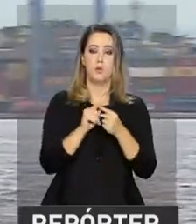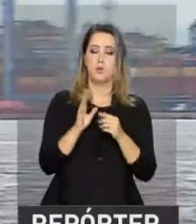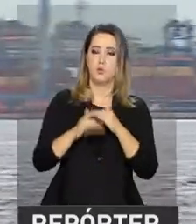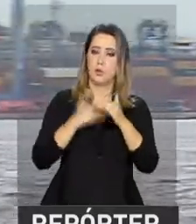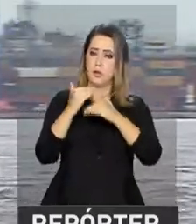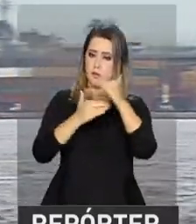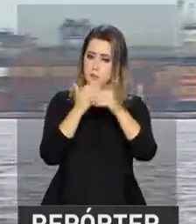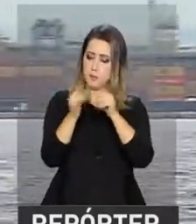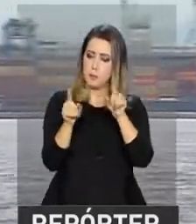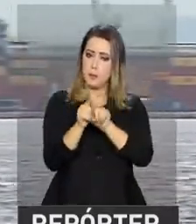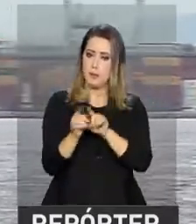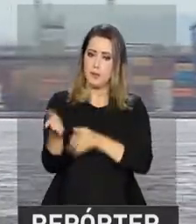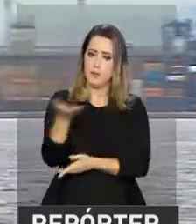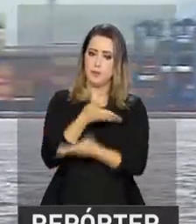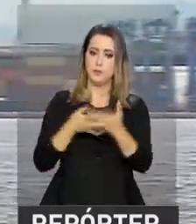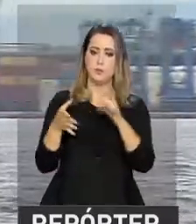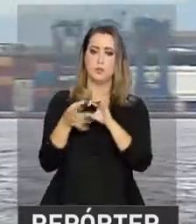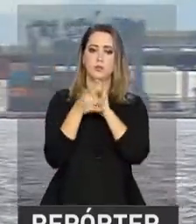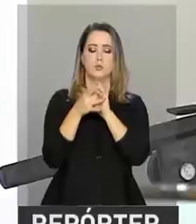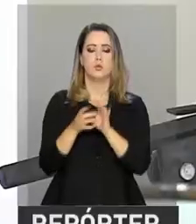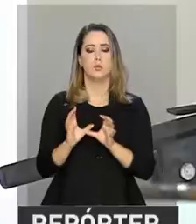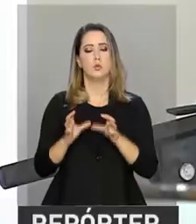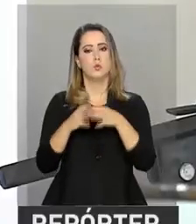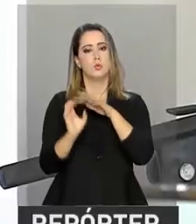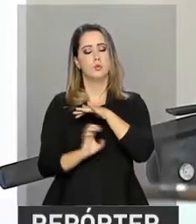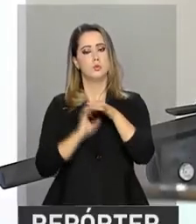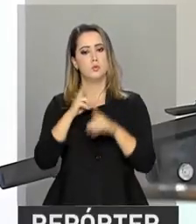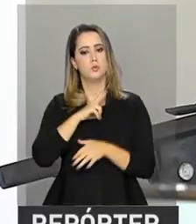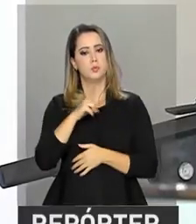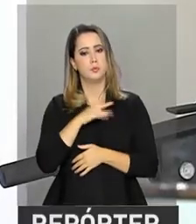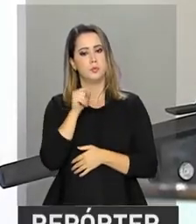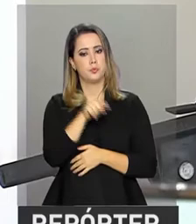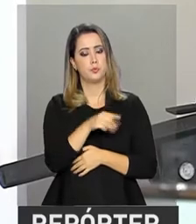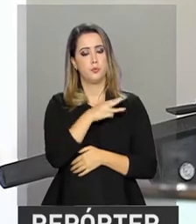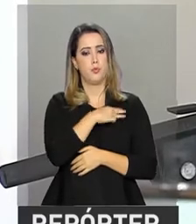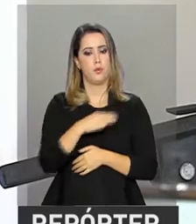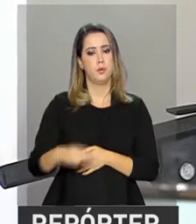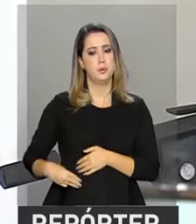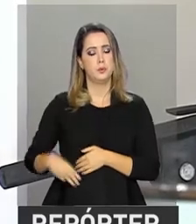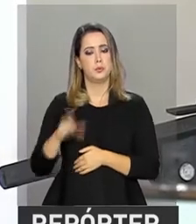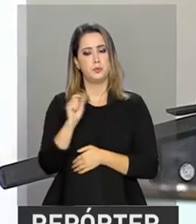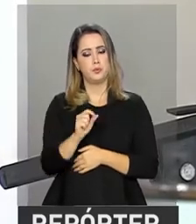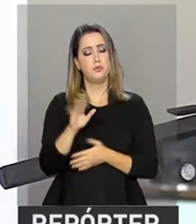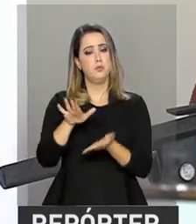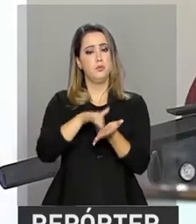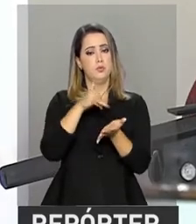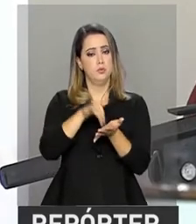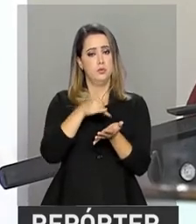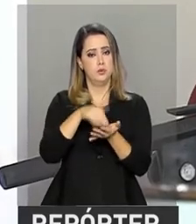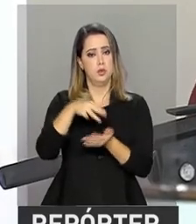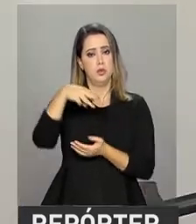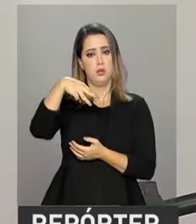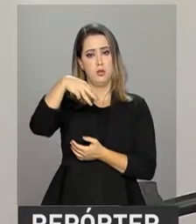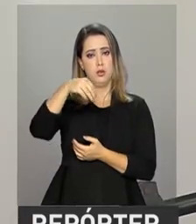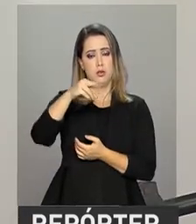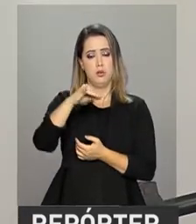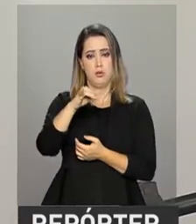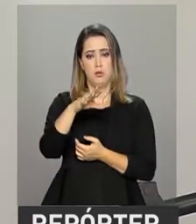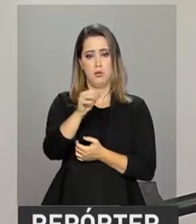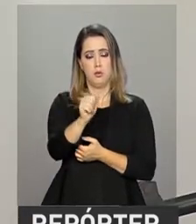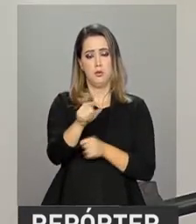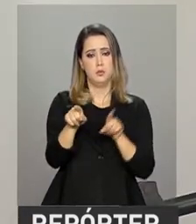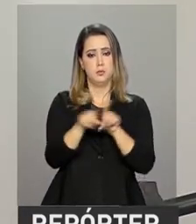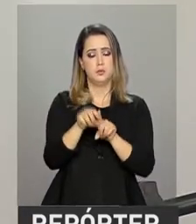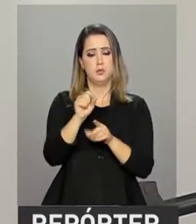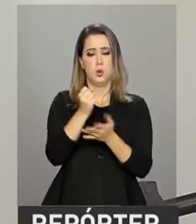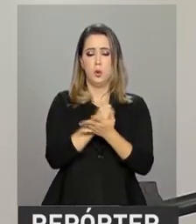parcerias de investimentos com o setor privado. Para o ministro da Secretaria-Geral da Presidência da República, Moreira Franco, contratos